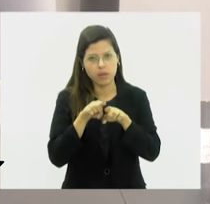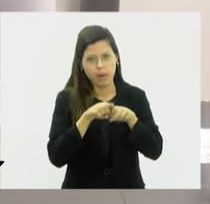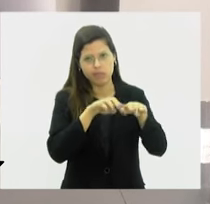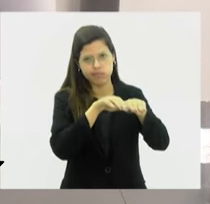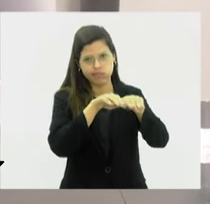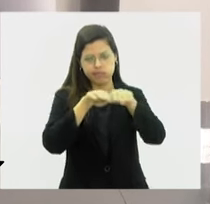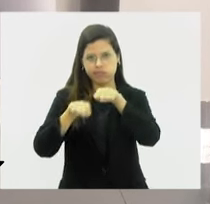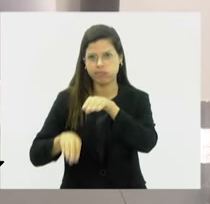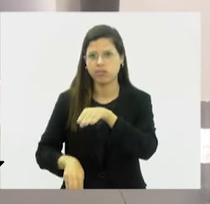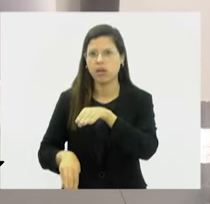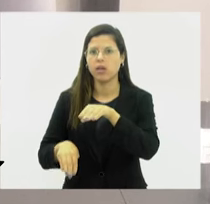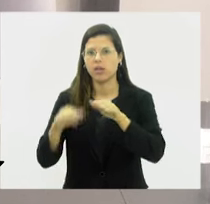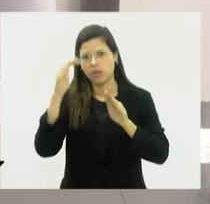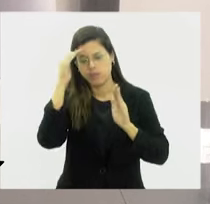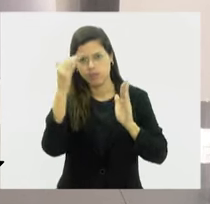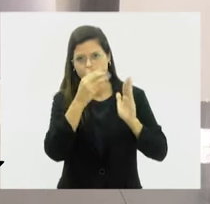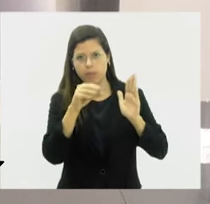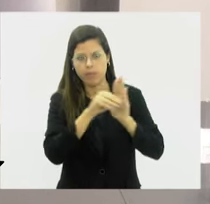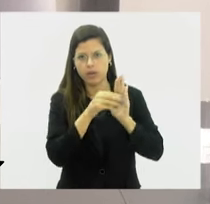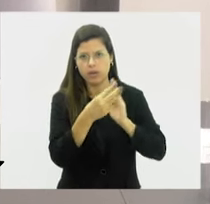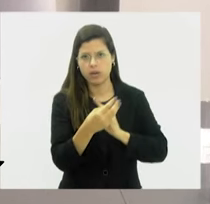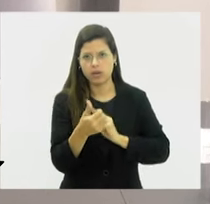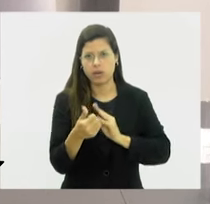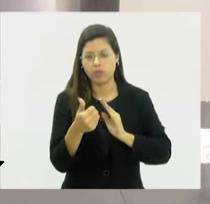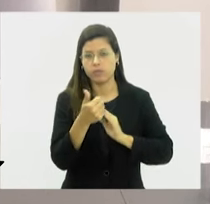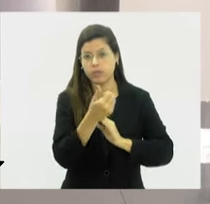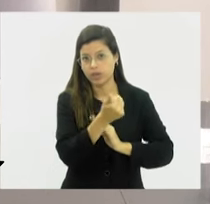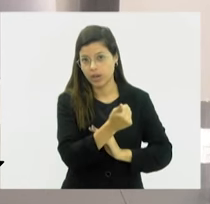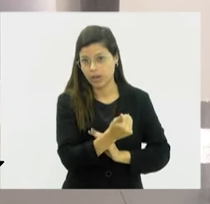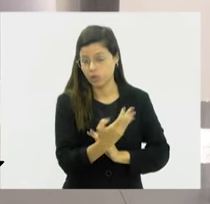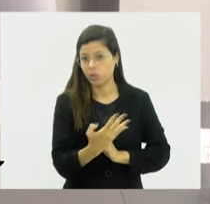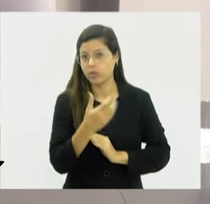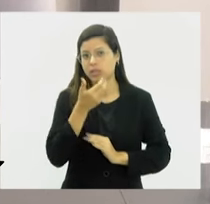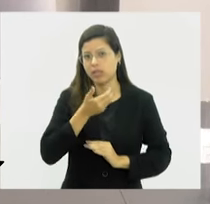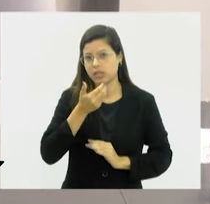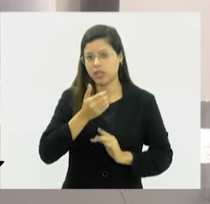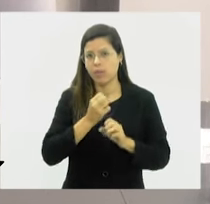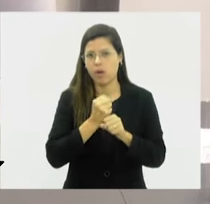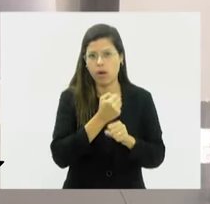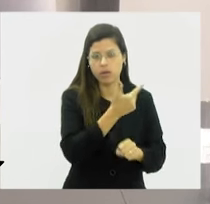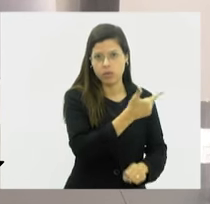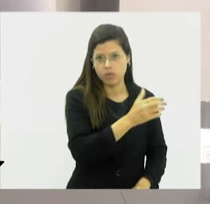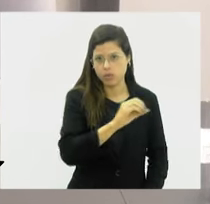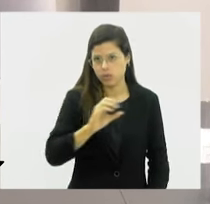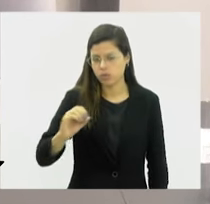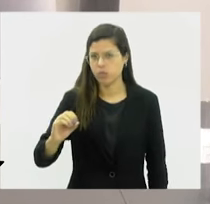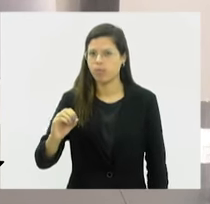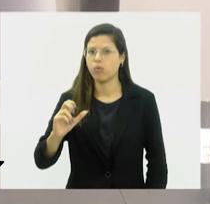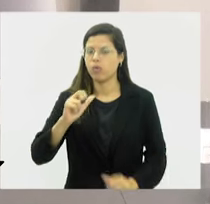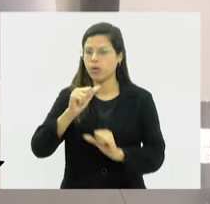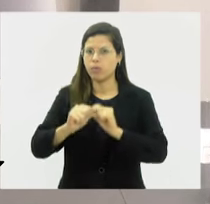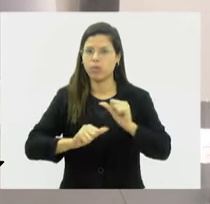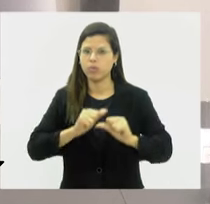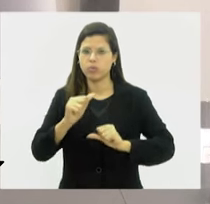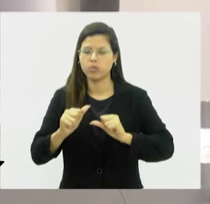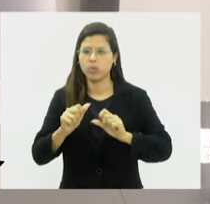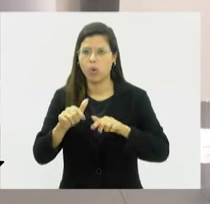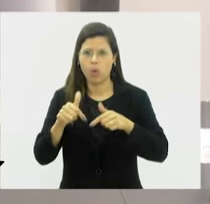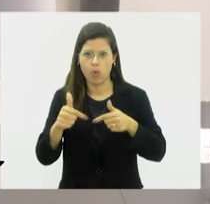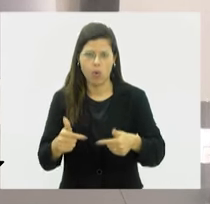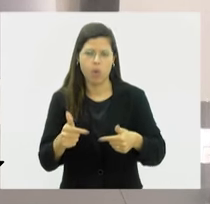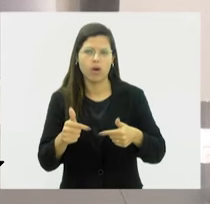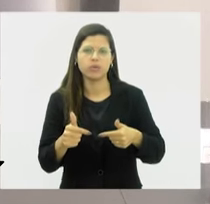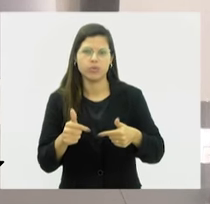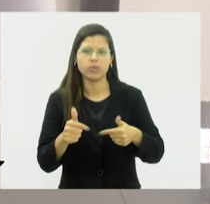à Emenda Constitucional número 31, de 14 de dezembro de 2000, que alterou o ato das disposições constitucionais